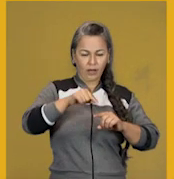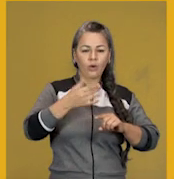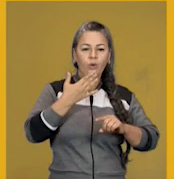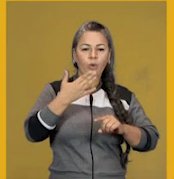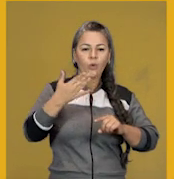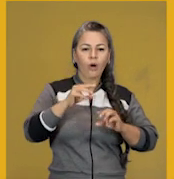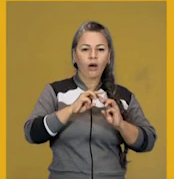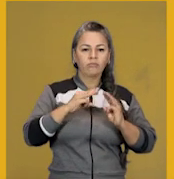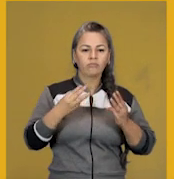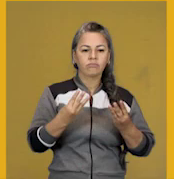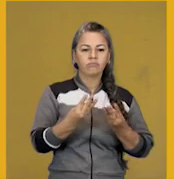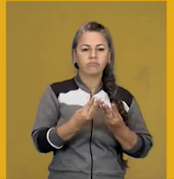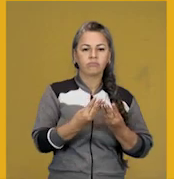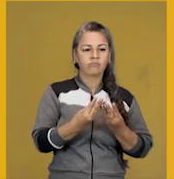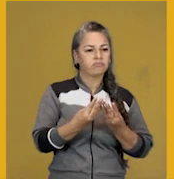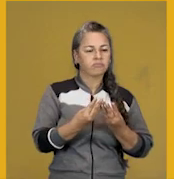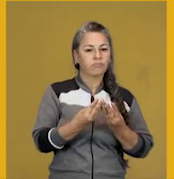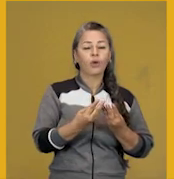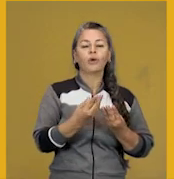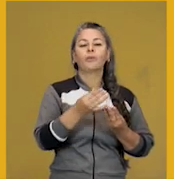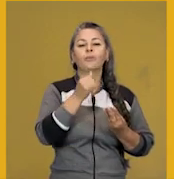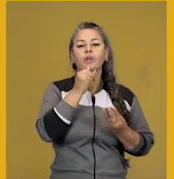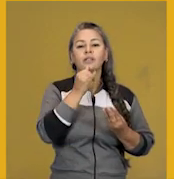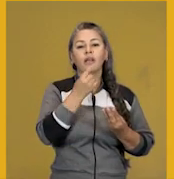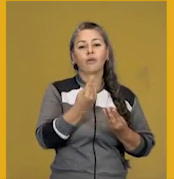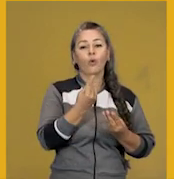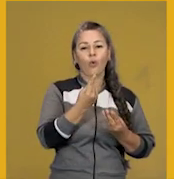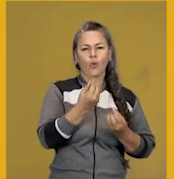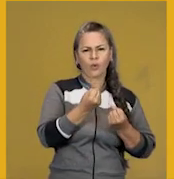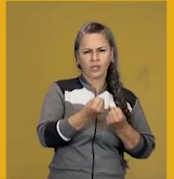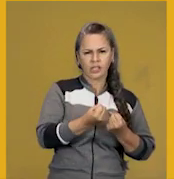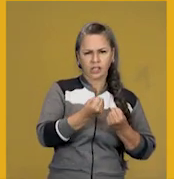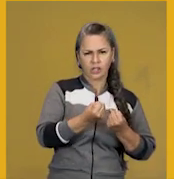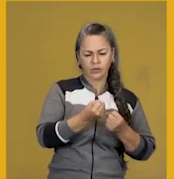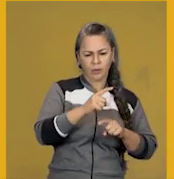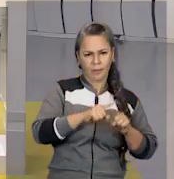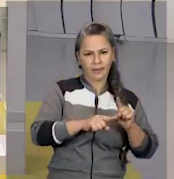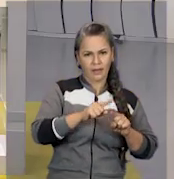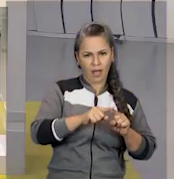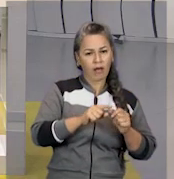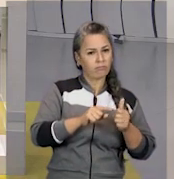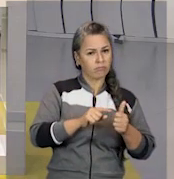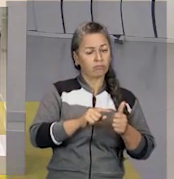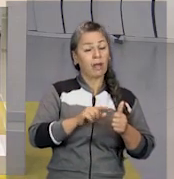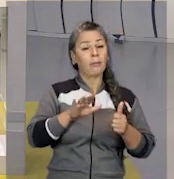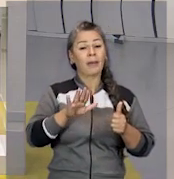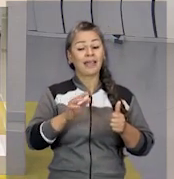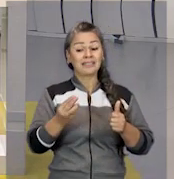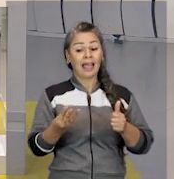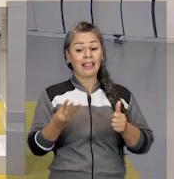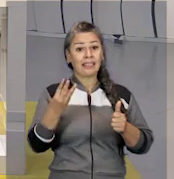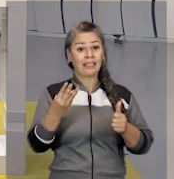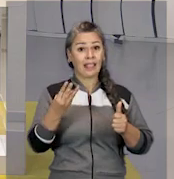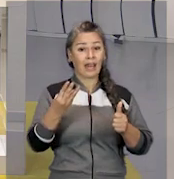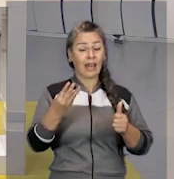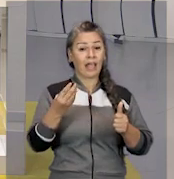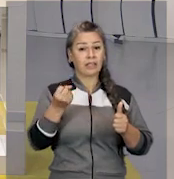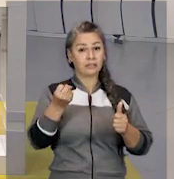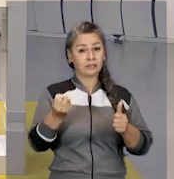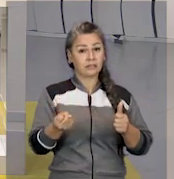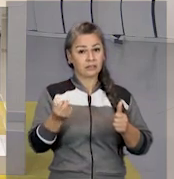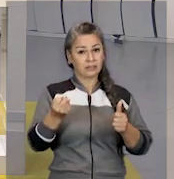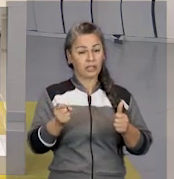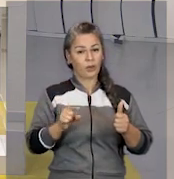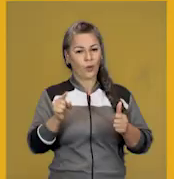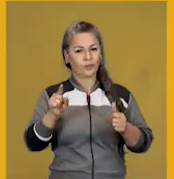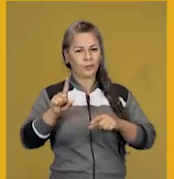colocadas ali dentro. Por exemplo, 1 quilo de uma com 3 quilos da outra. Aí eu sei como que vai ser a passagem da energia. Outra